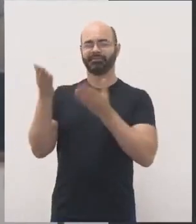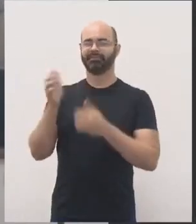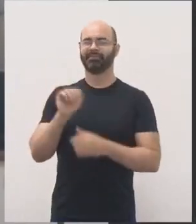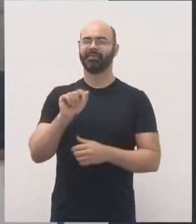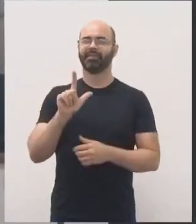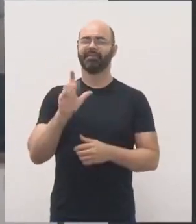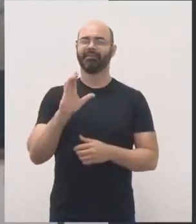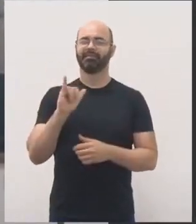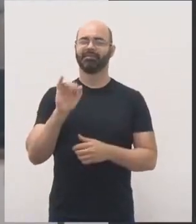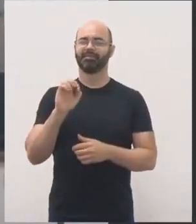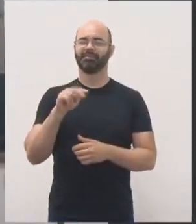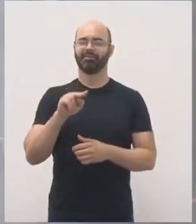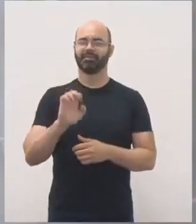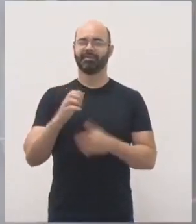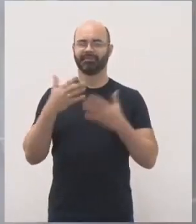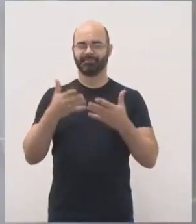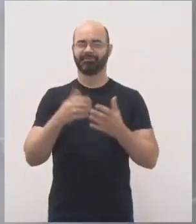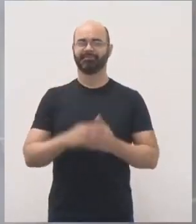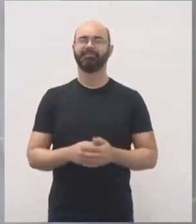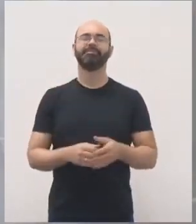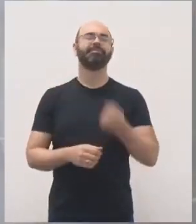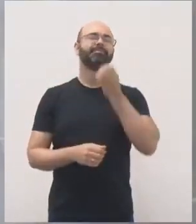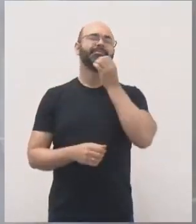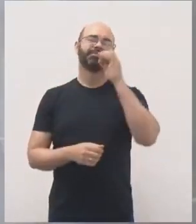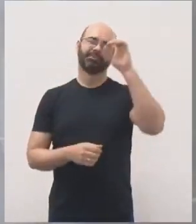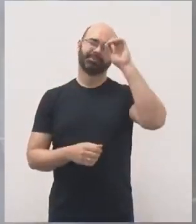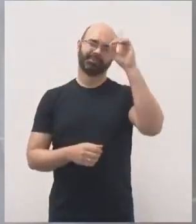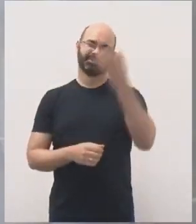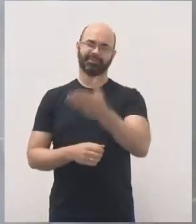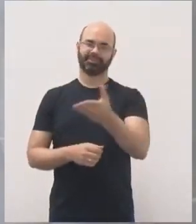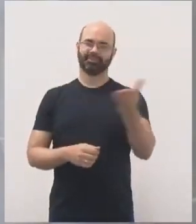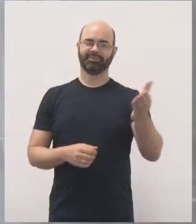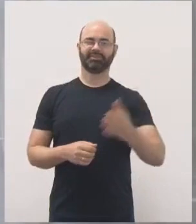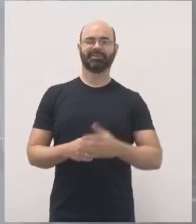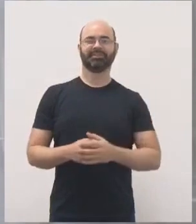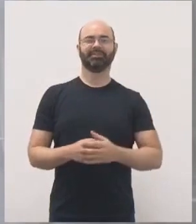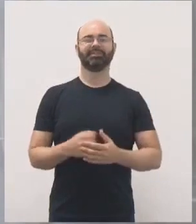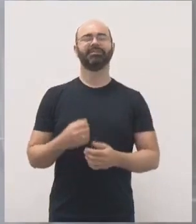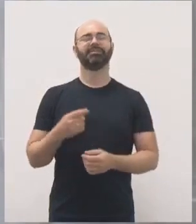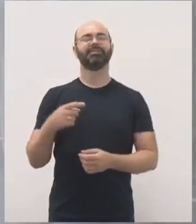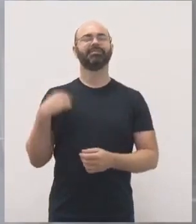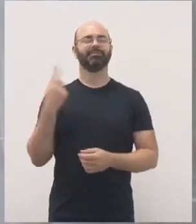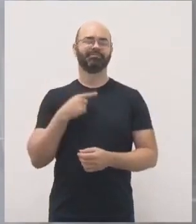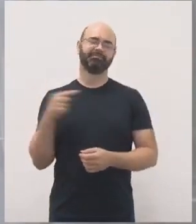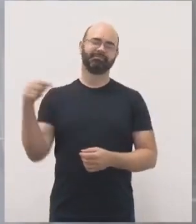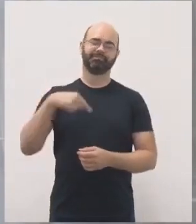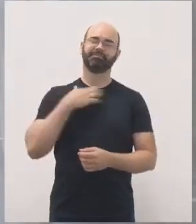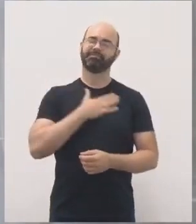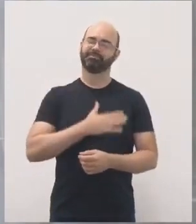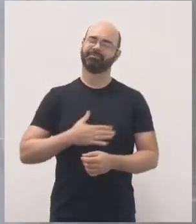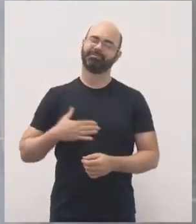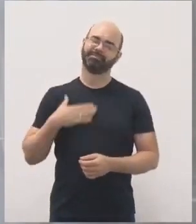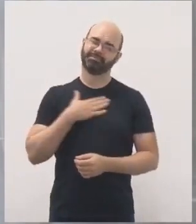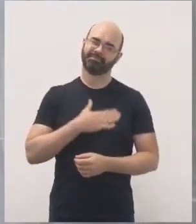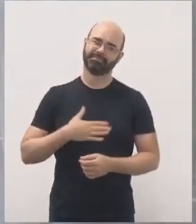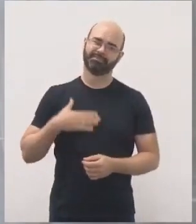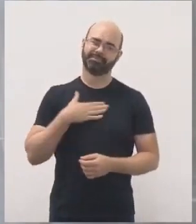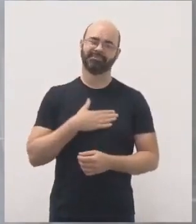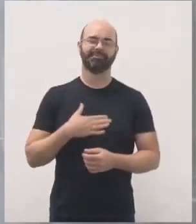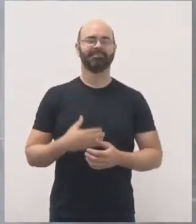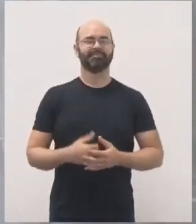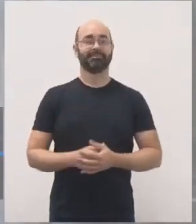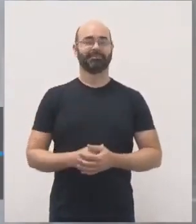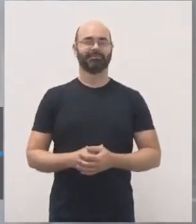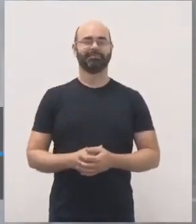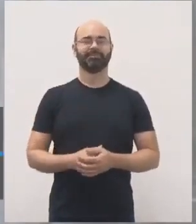começar. Bom dia, pessoal. Muito bom estar aqui com vocês hoje para falar